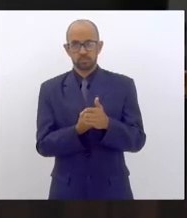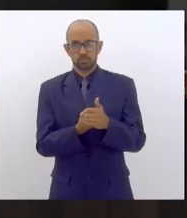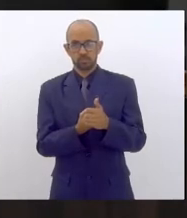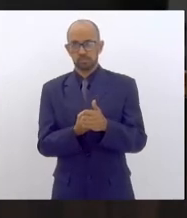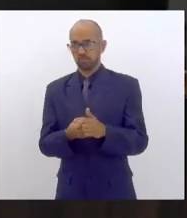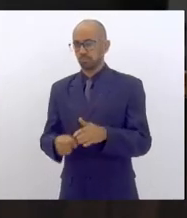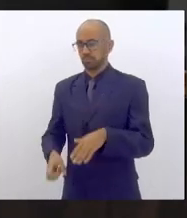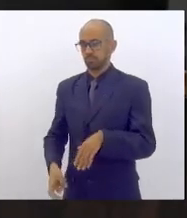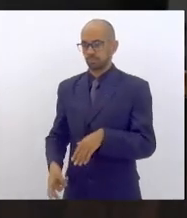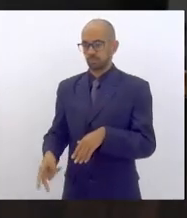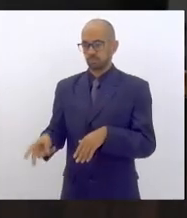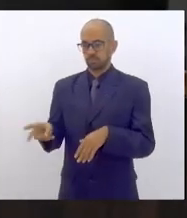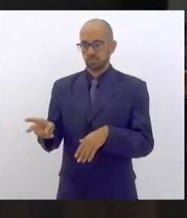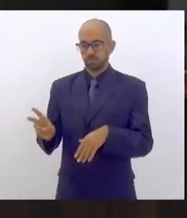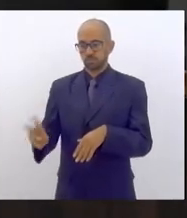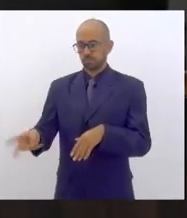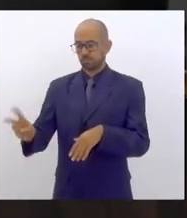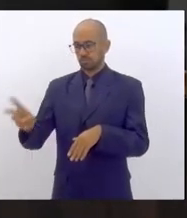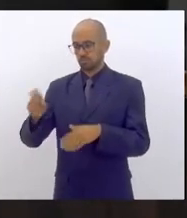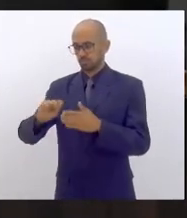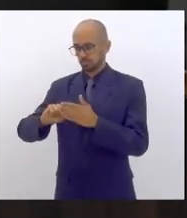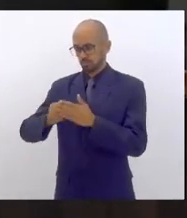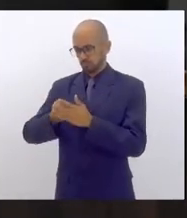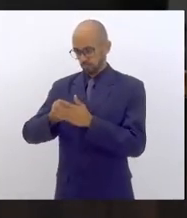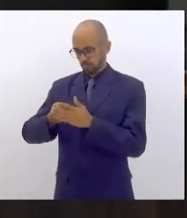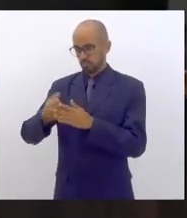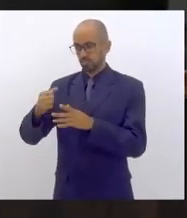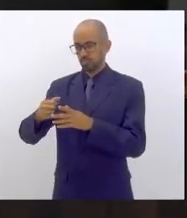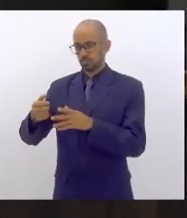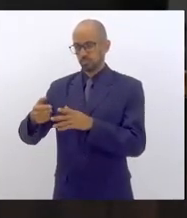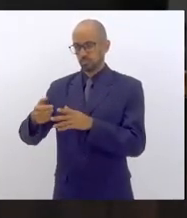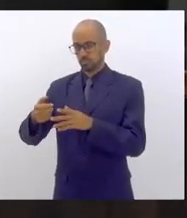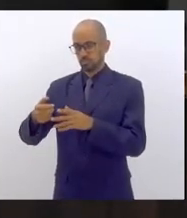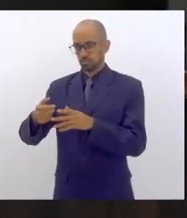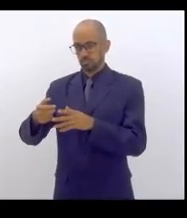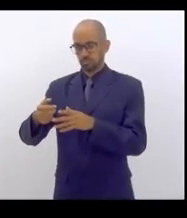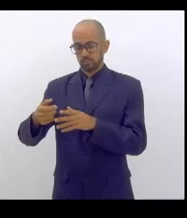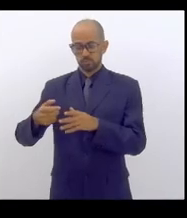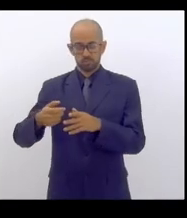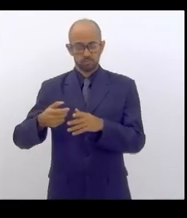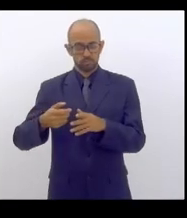42º, chamo a atenção, chamo o deputado Marcelo Dino para emitir parecer.